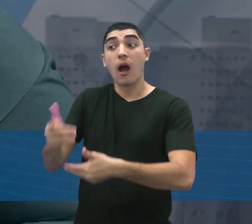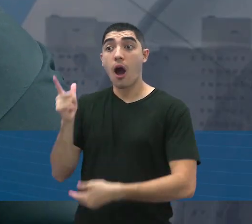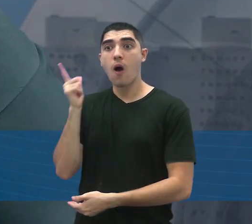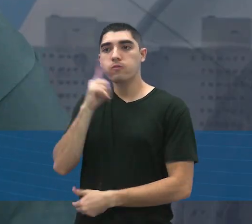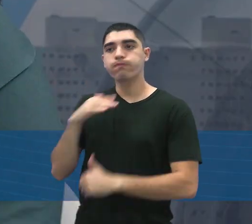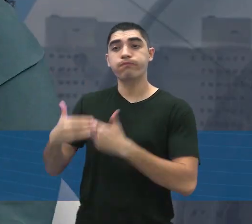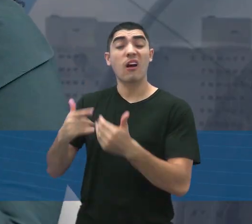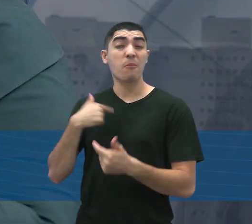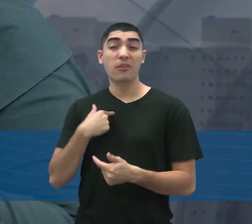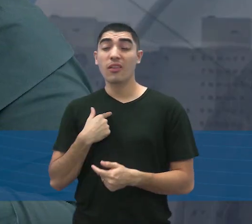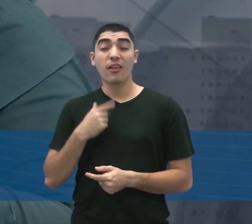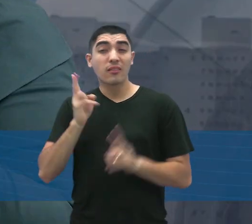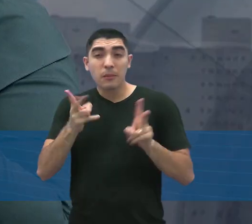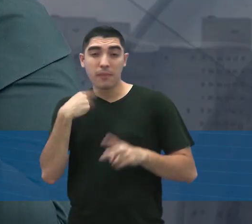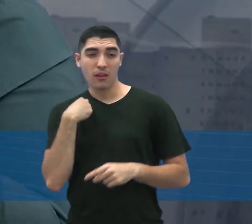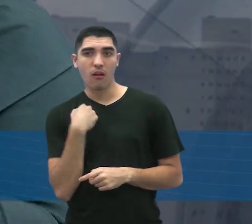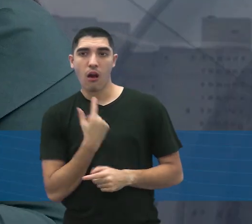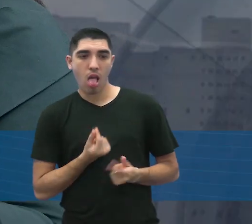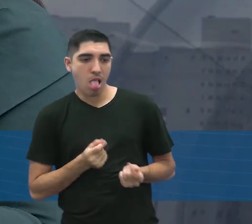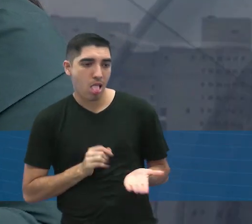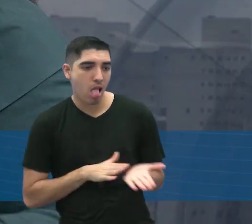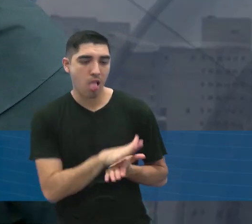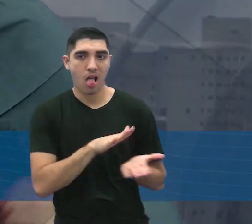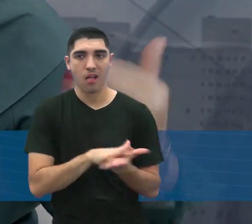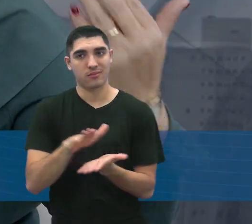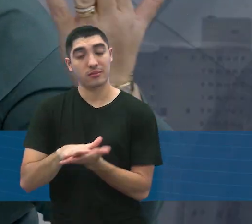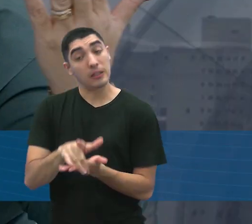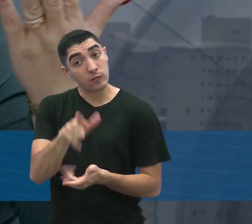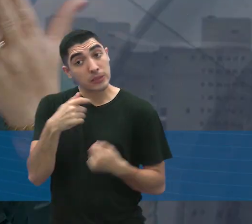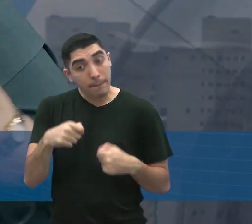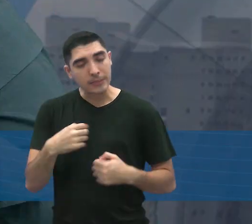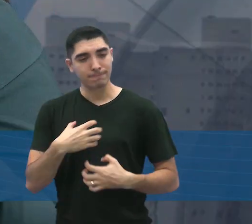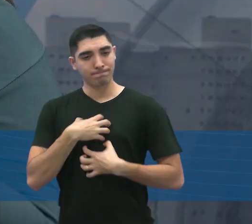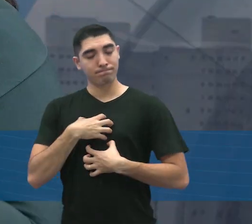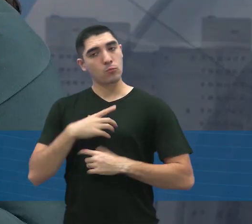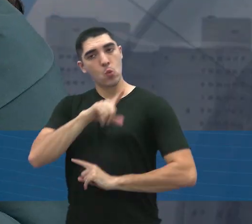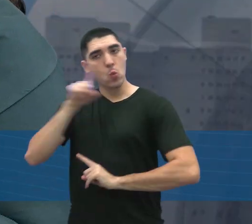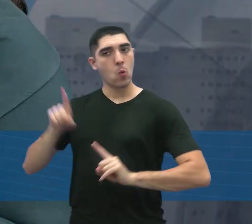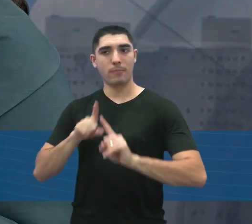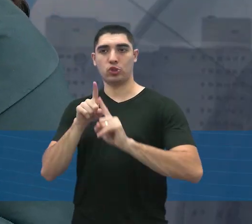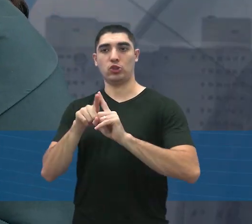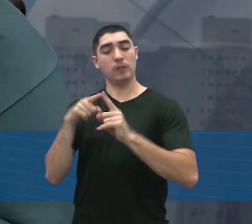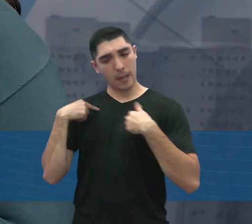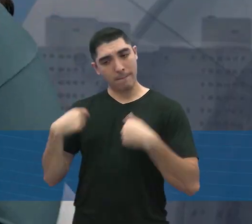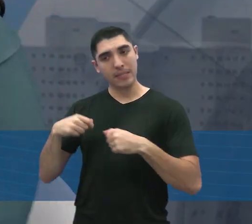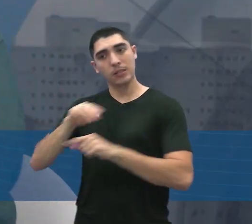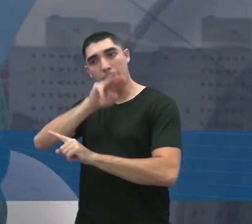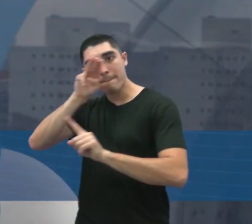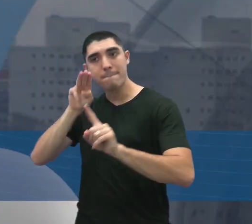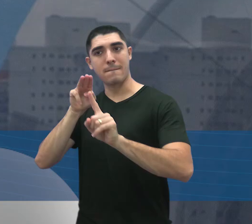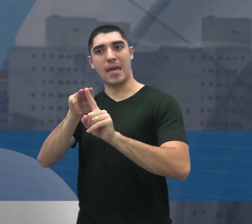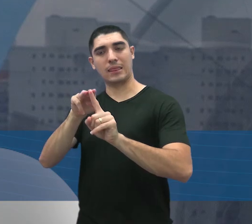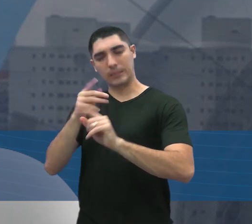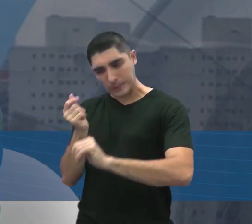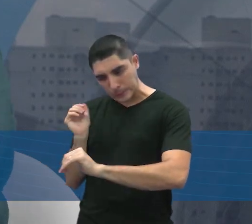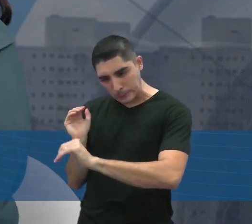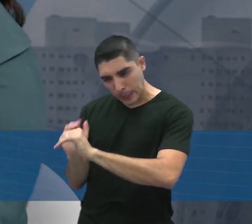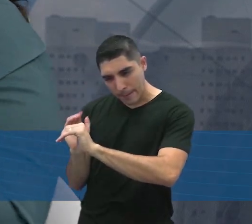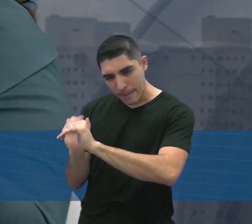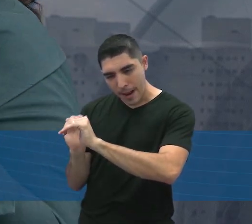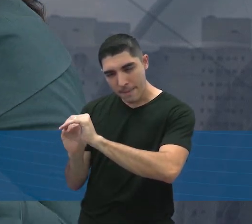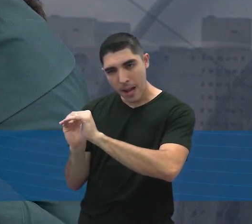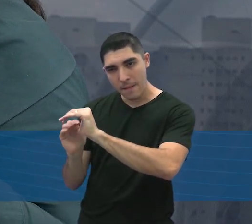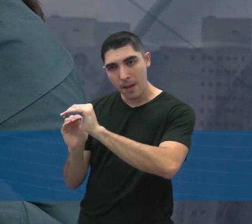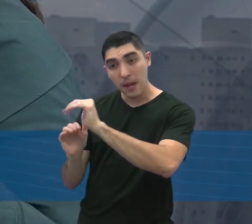de emergência e eu gasto. Então, também quando eu tenho um propósito, eu preciso ter um plano e uma meta para chegar até ele. E